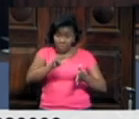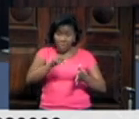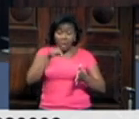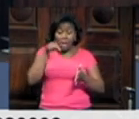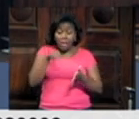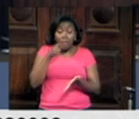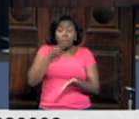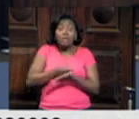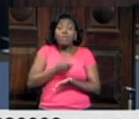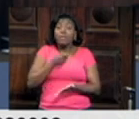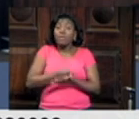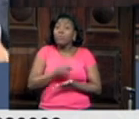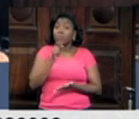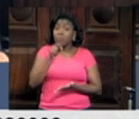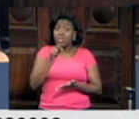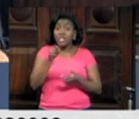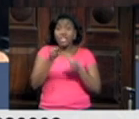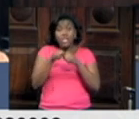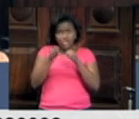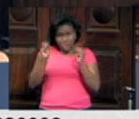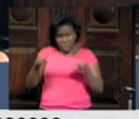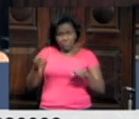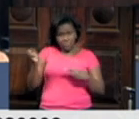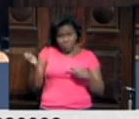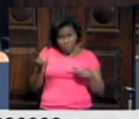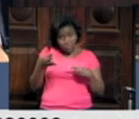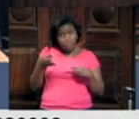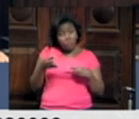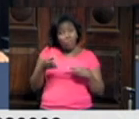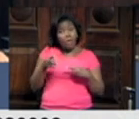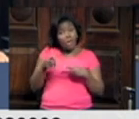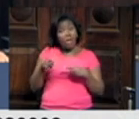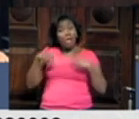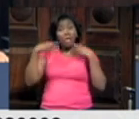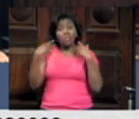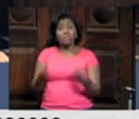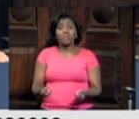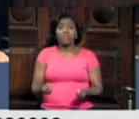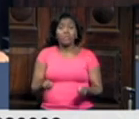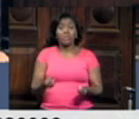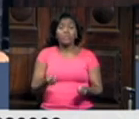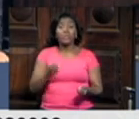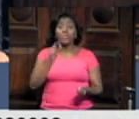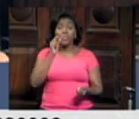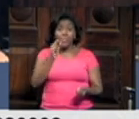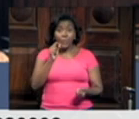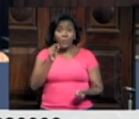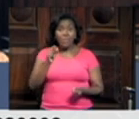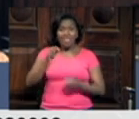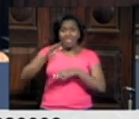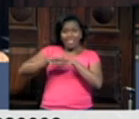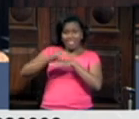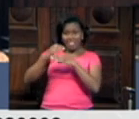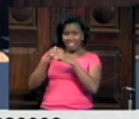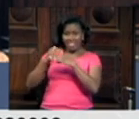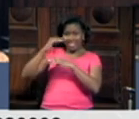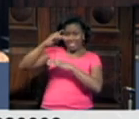deveria também o Sistema Globo admitir que os seus controladores